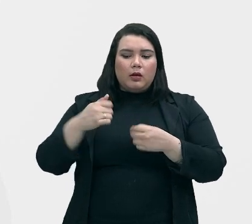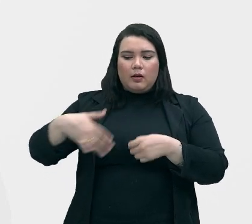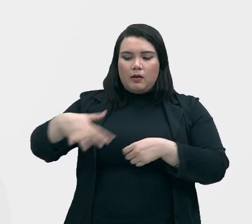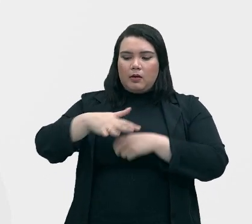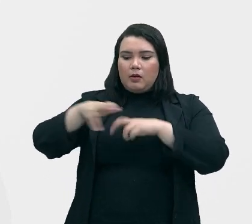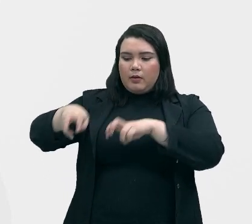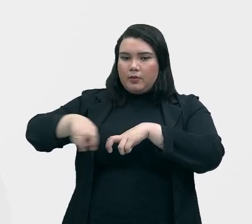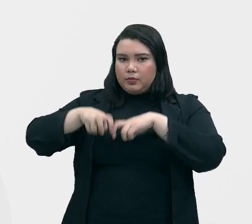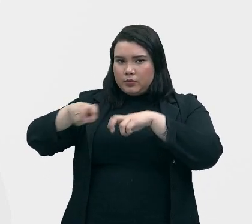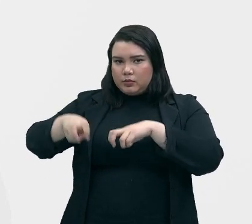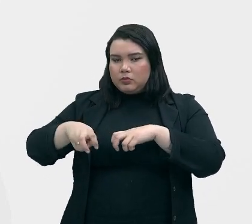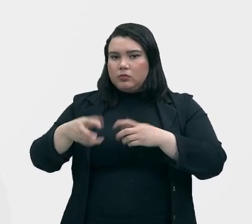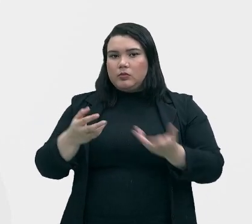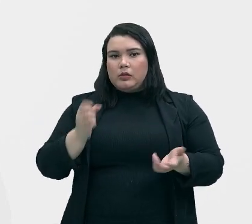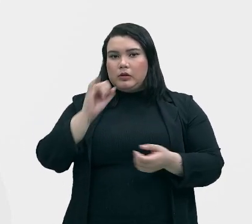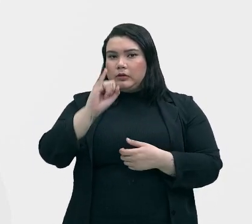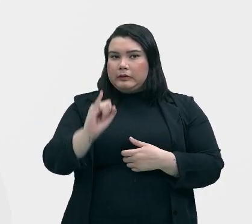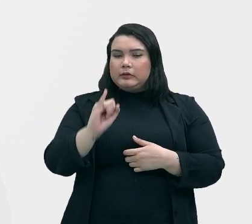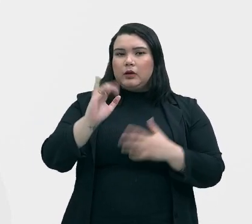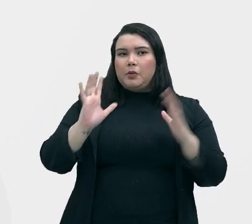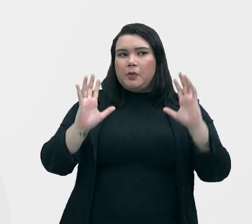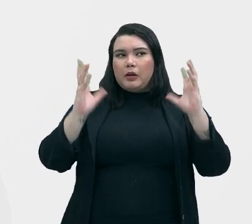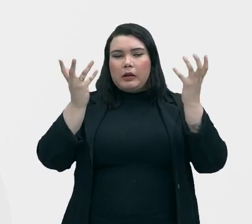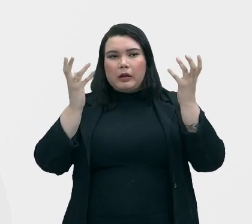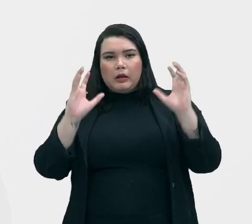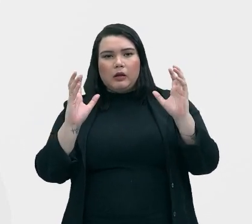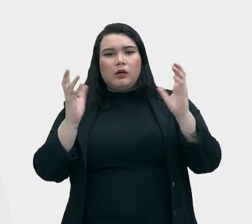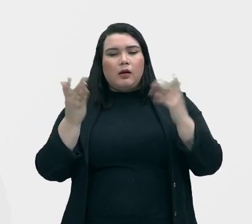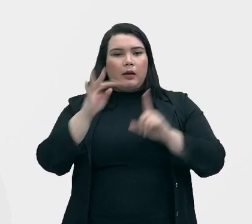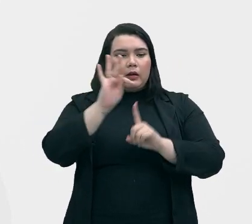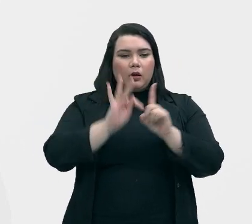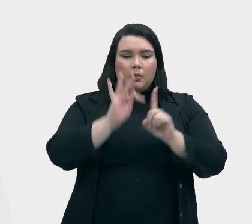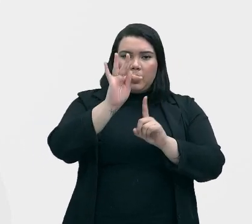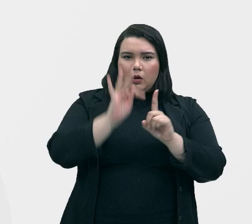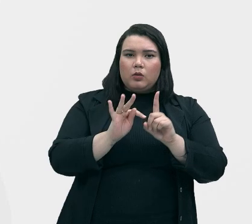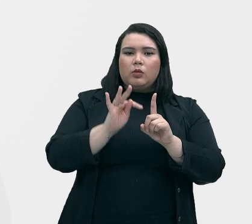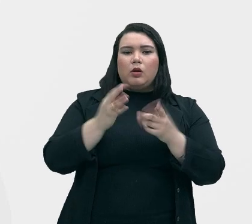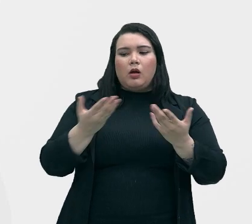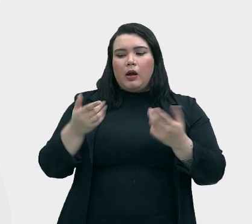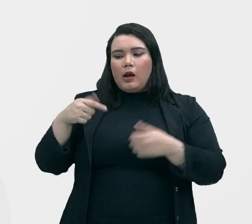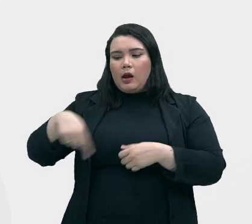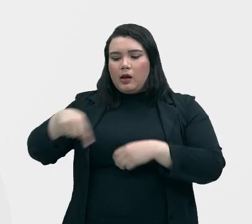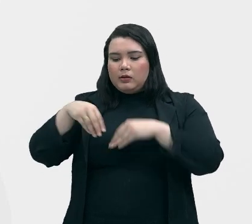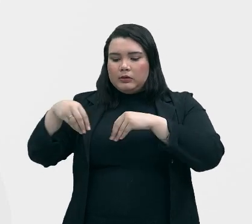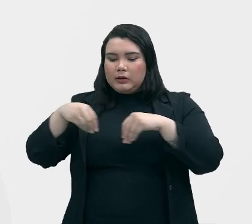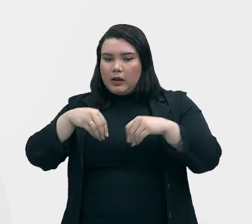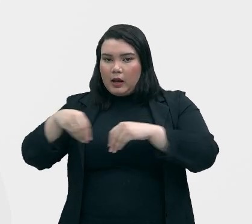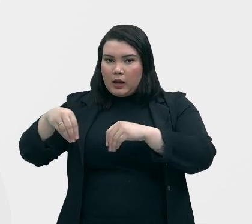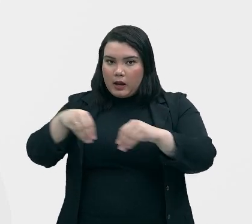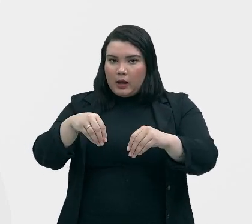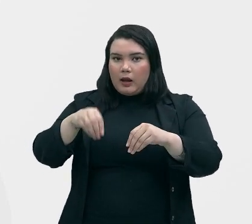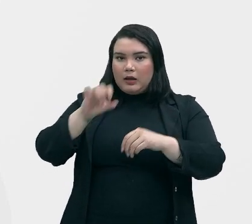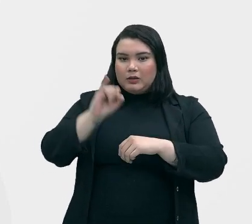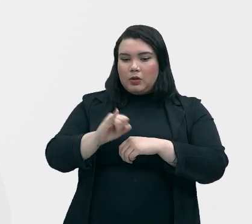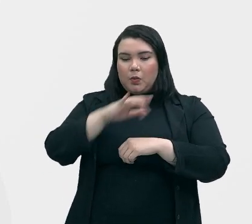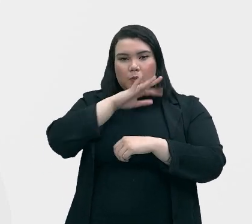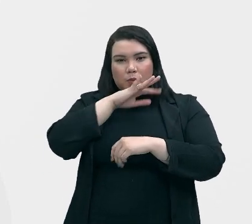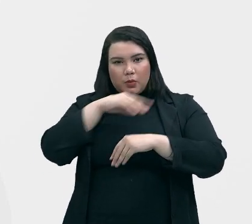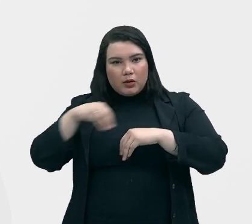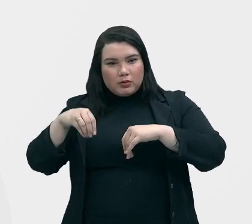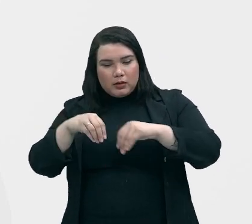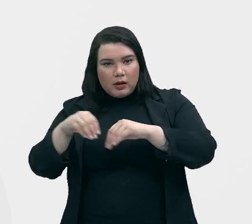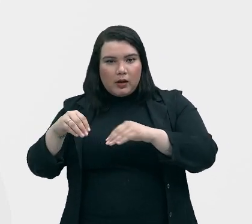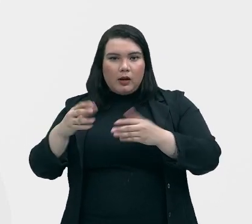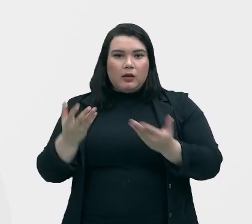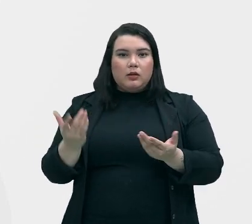né? Sim. Se o clima a temperatura pode afetar a qualidade do solo, e se a qualidade do solo for afetada,